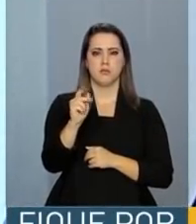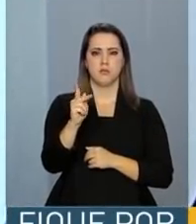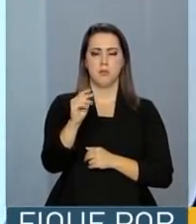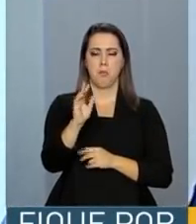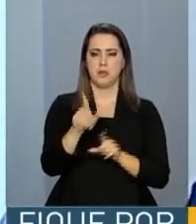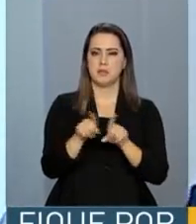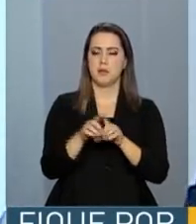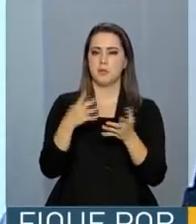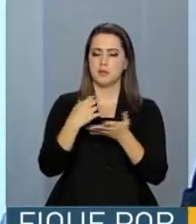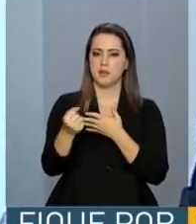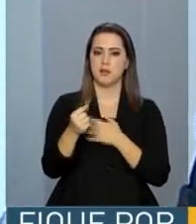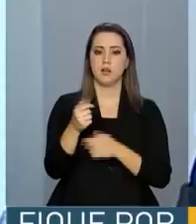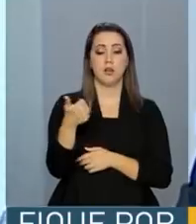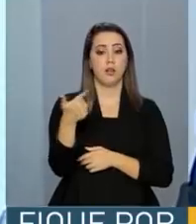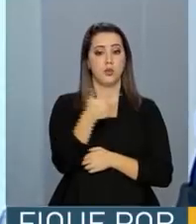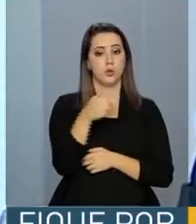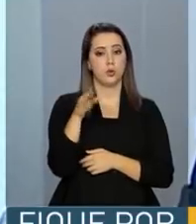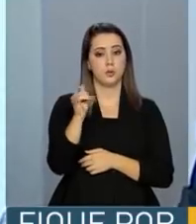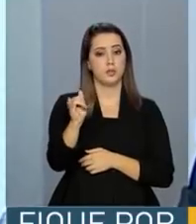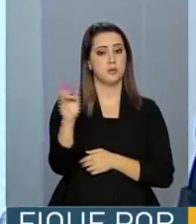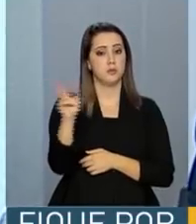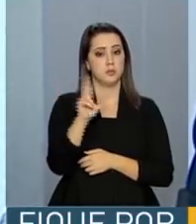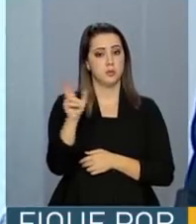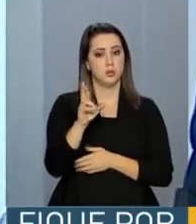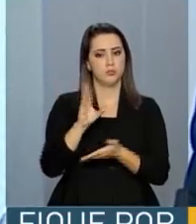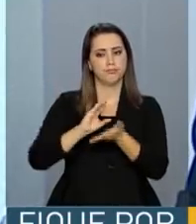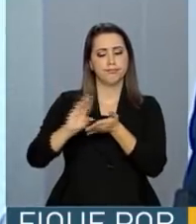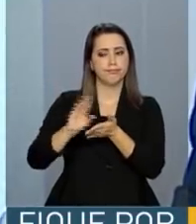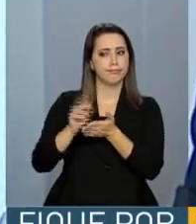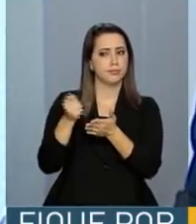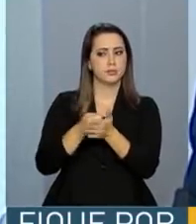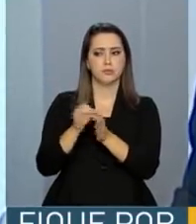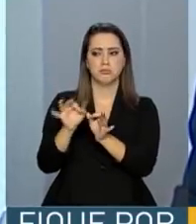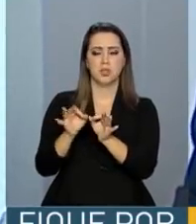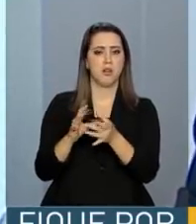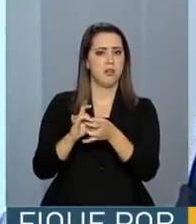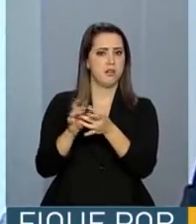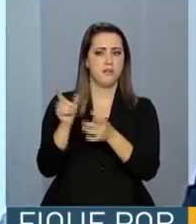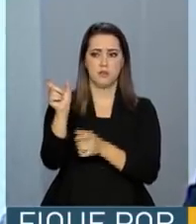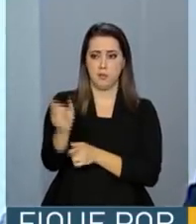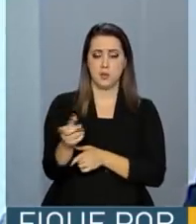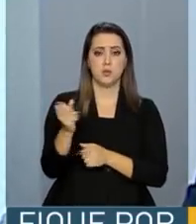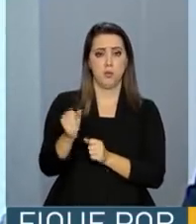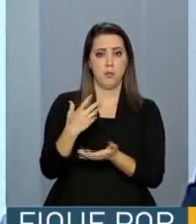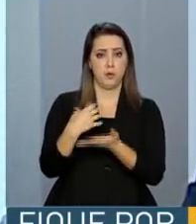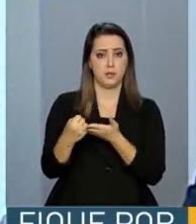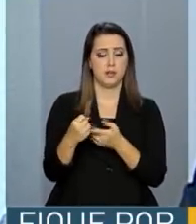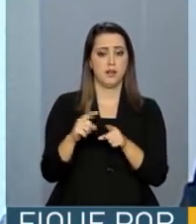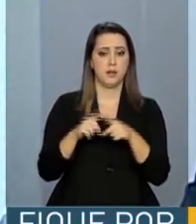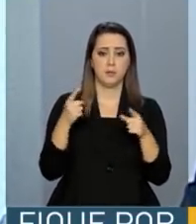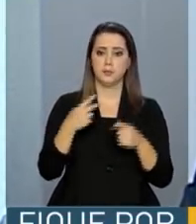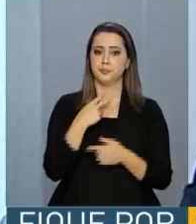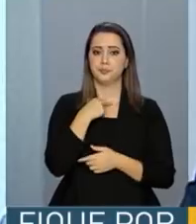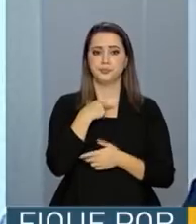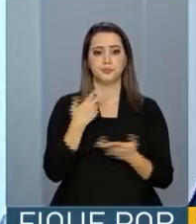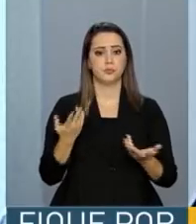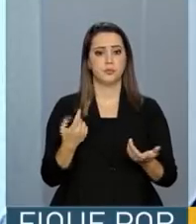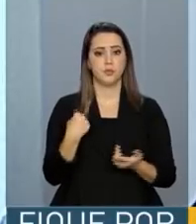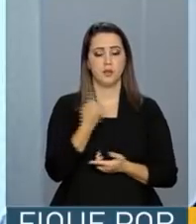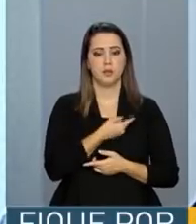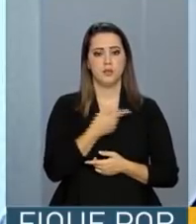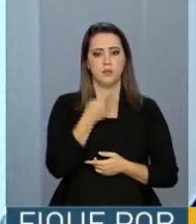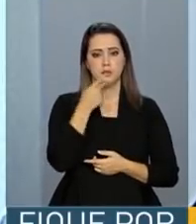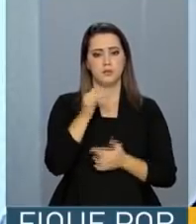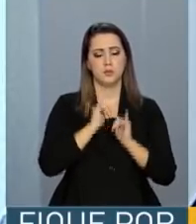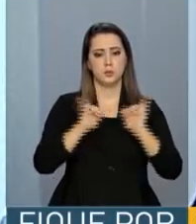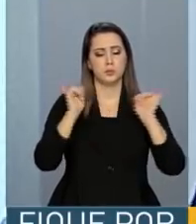12 bilhões do pis/pasep está lá depositado e do sujeito se pode lá e pra cá mas não vai sacar nós fazemos agora